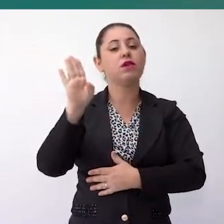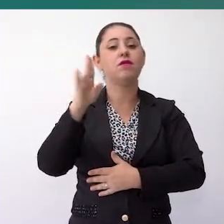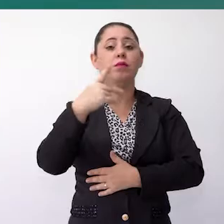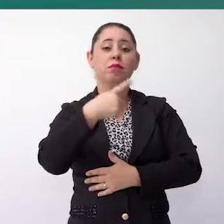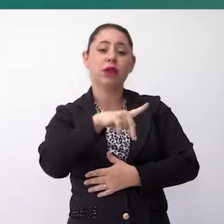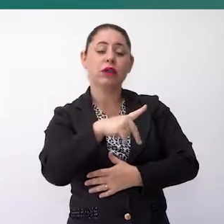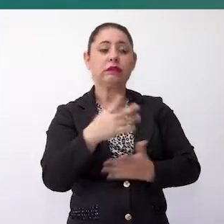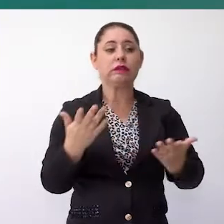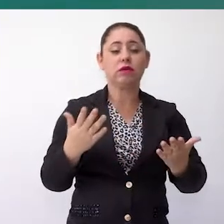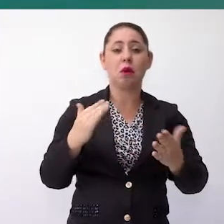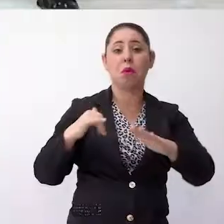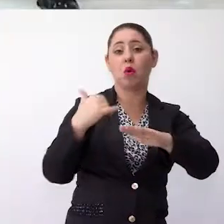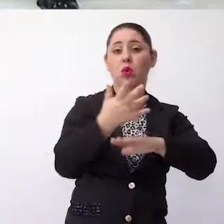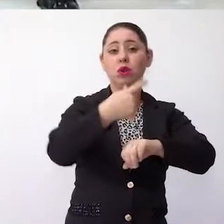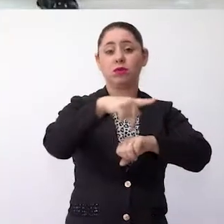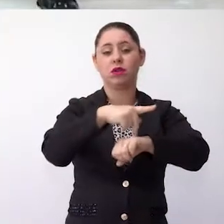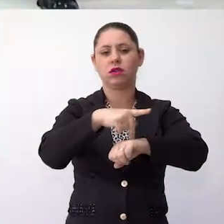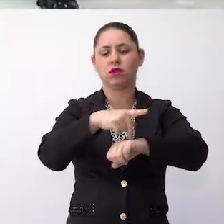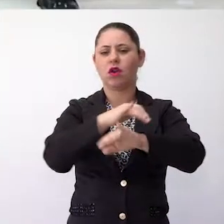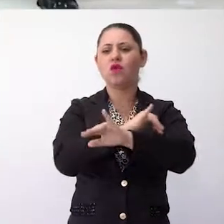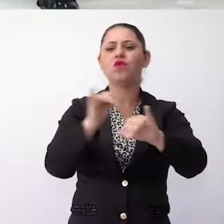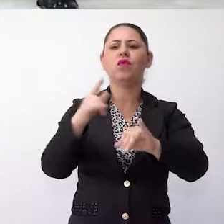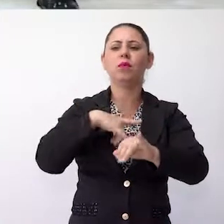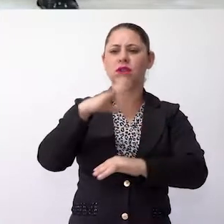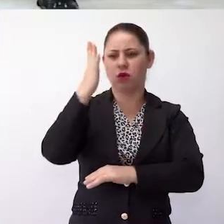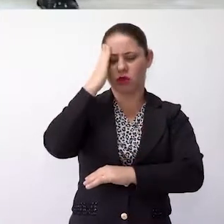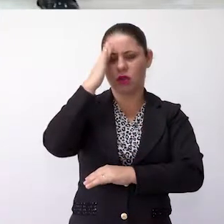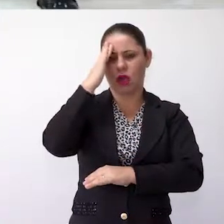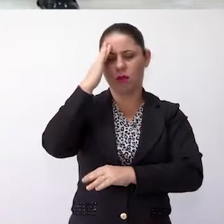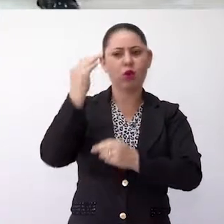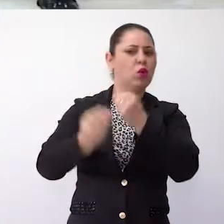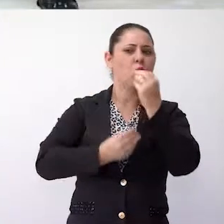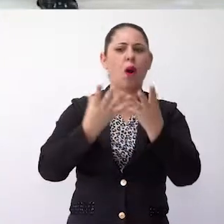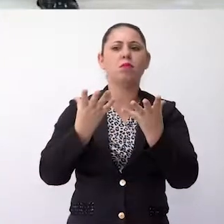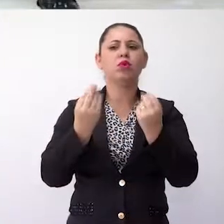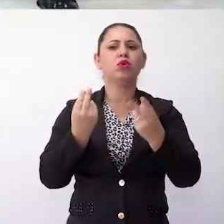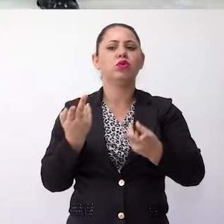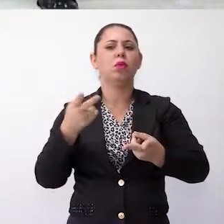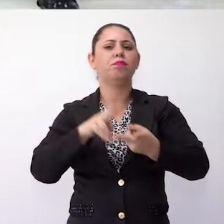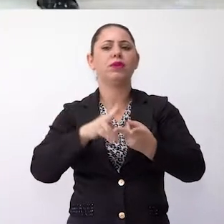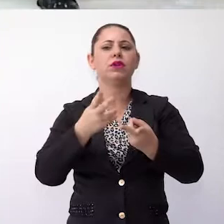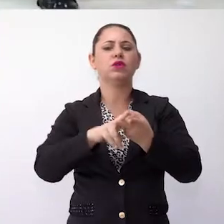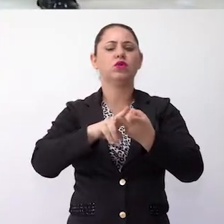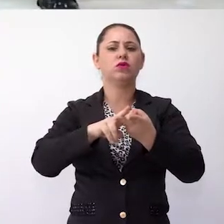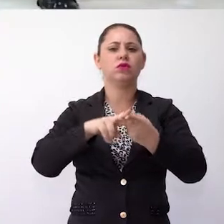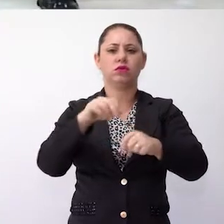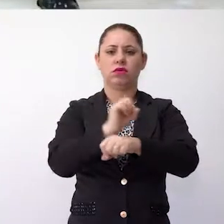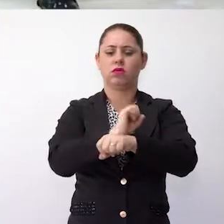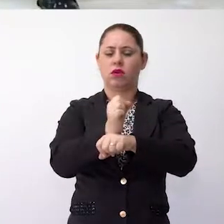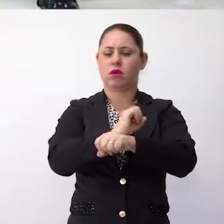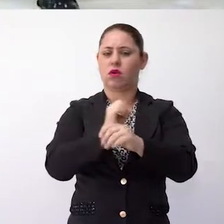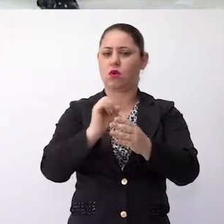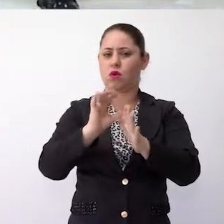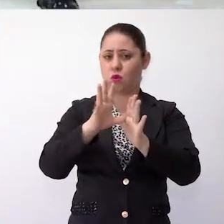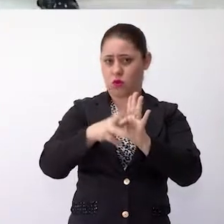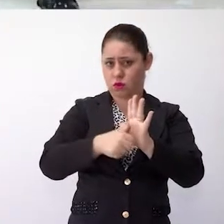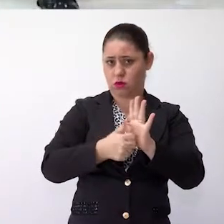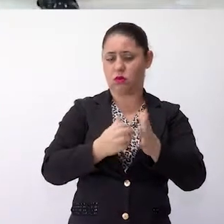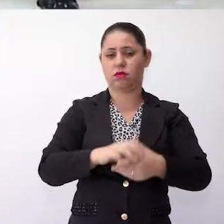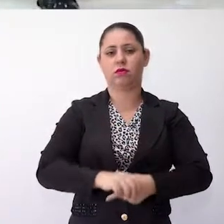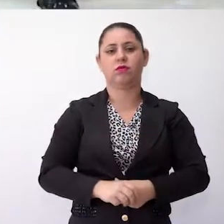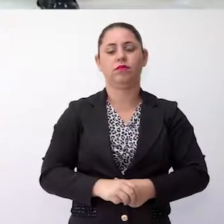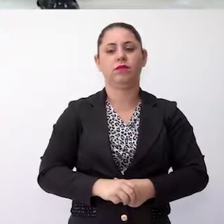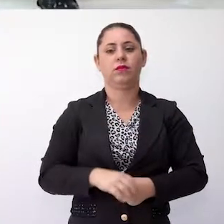Pedro Juan. O senhor tem informação de como que foi, se teve bastante apreensões de carros roubados ou não?